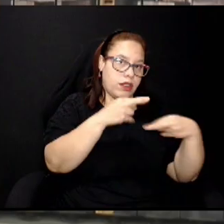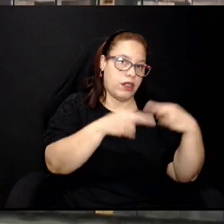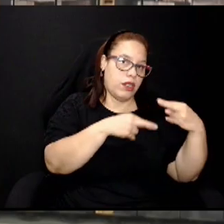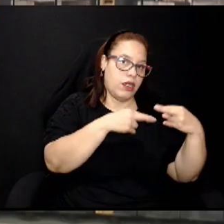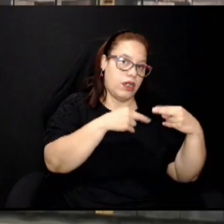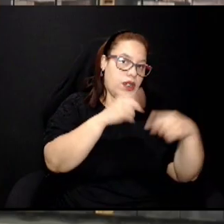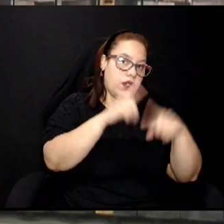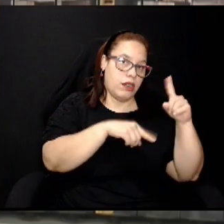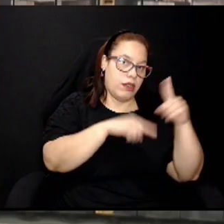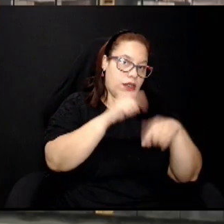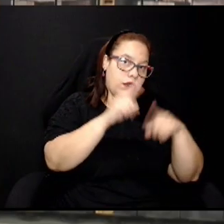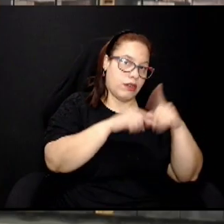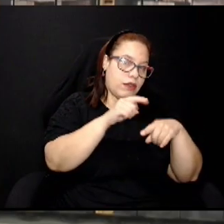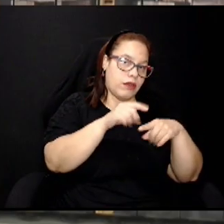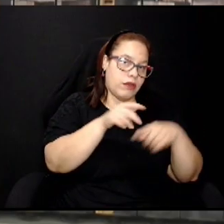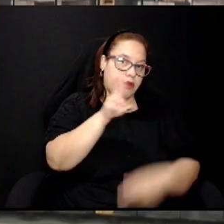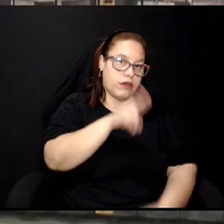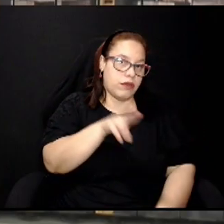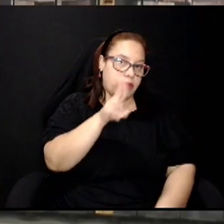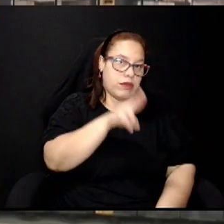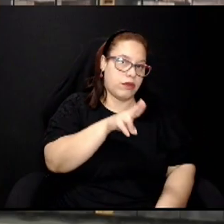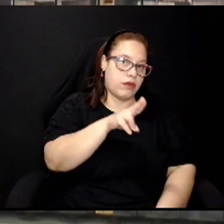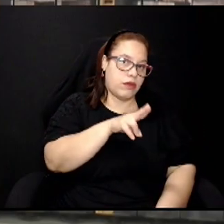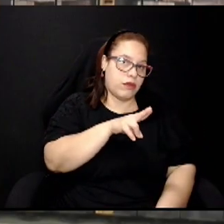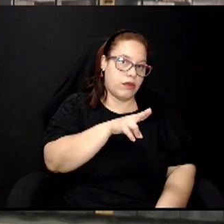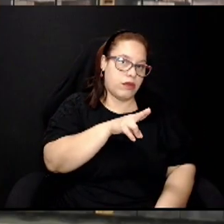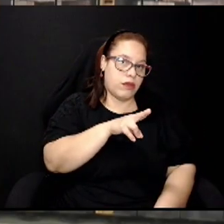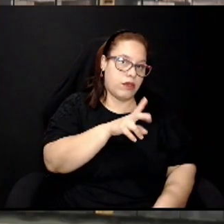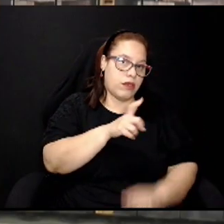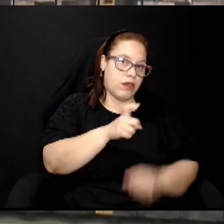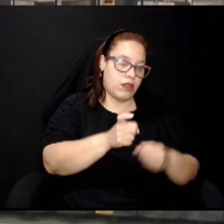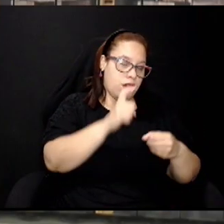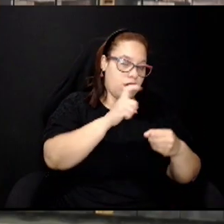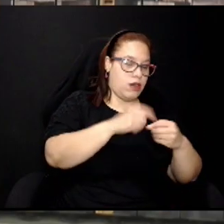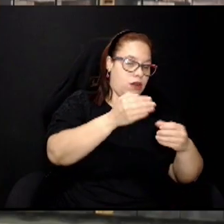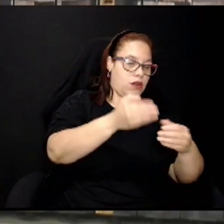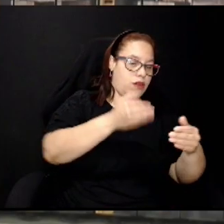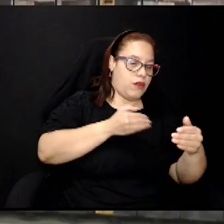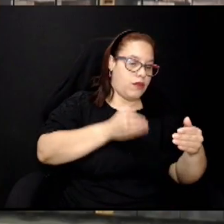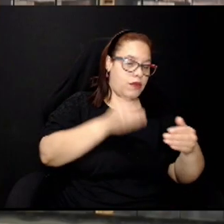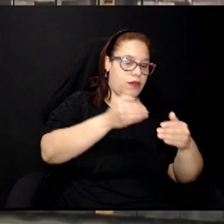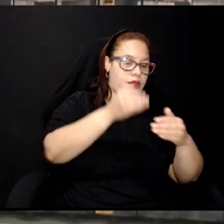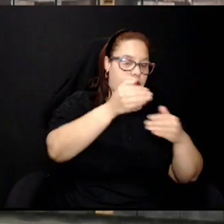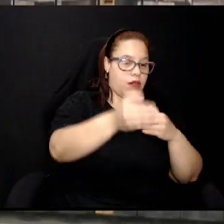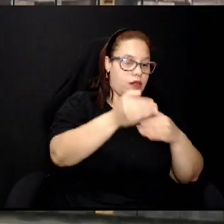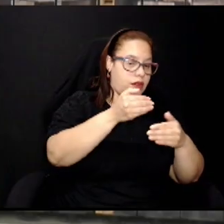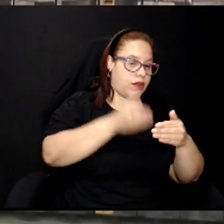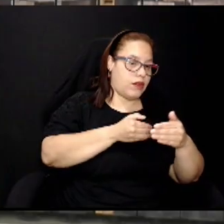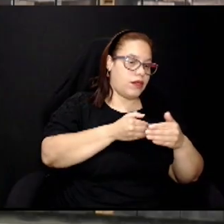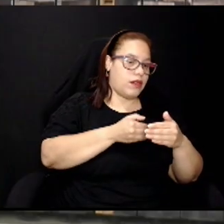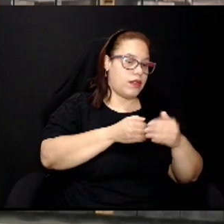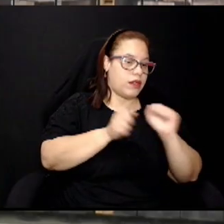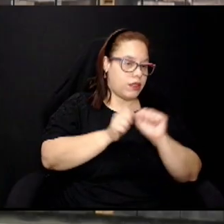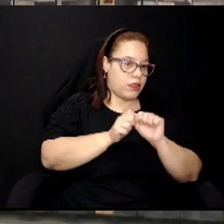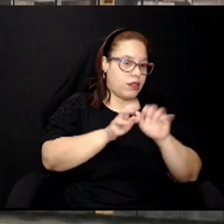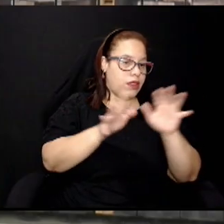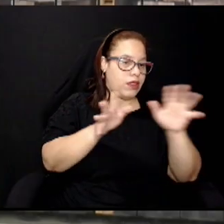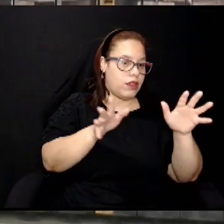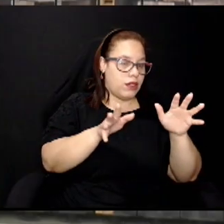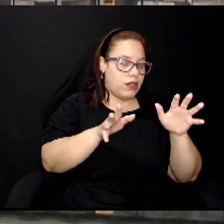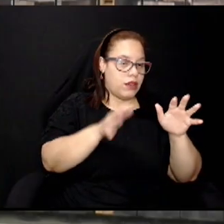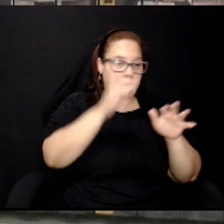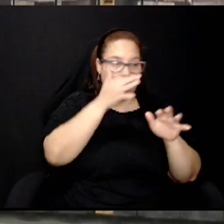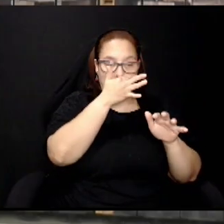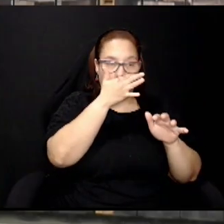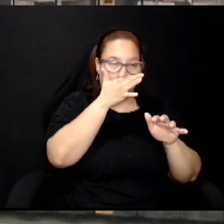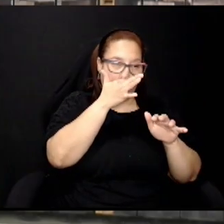materiais reutilizáveis, volte 2 casas, né? Então, a gente consegue ter essa amplitude de horizontes através